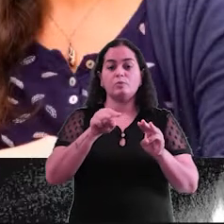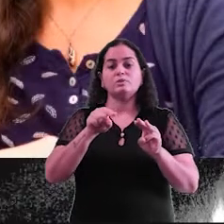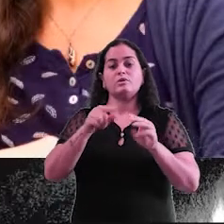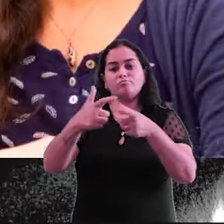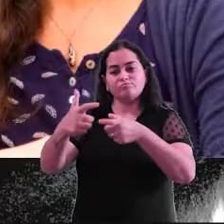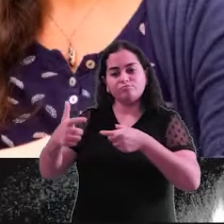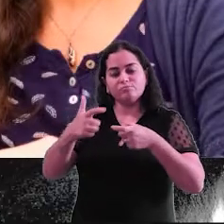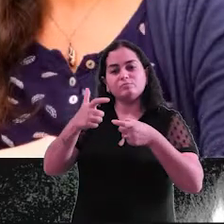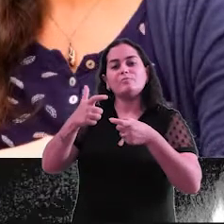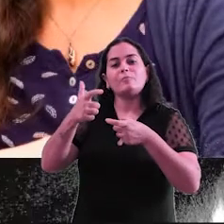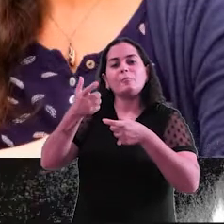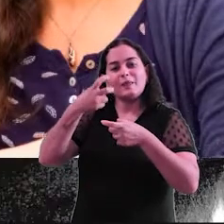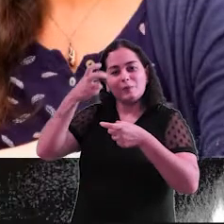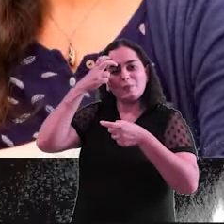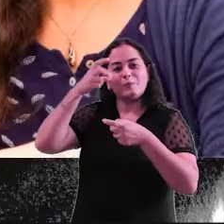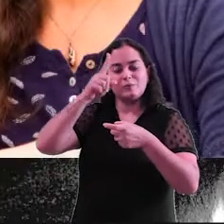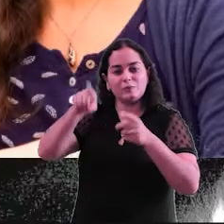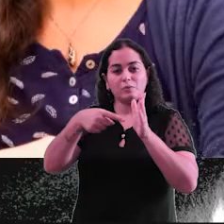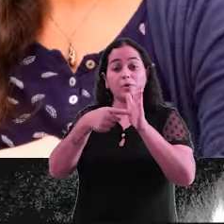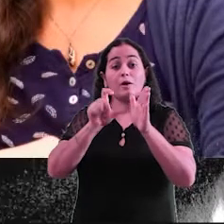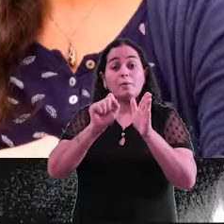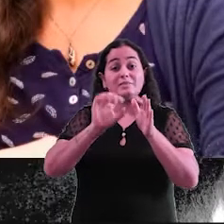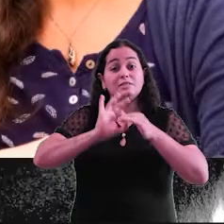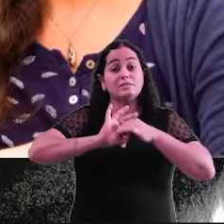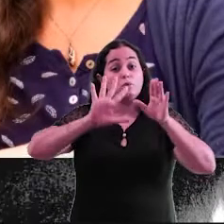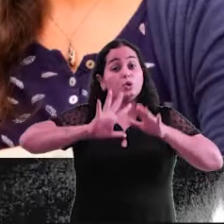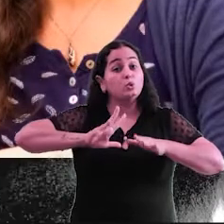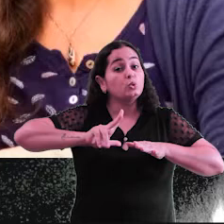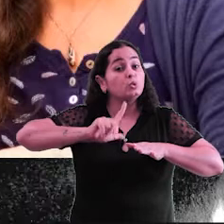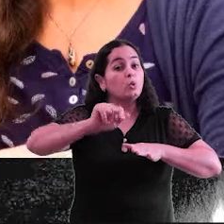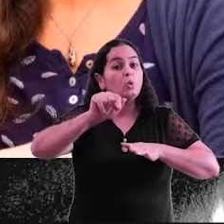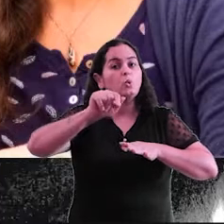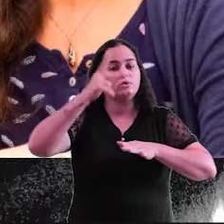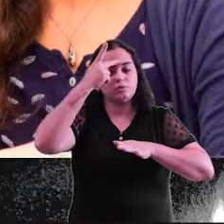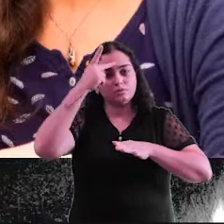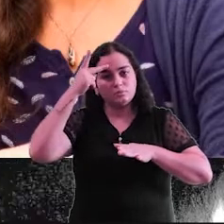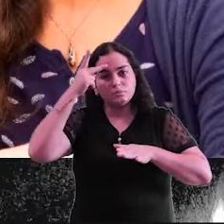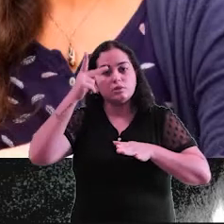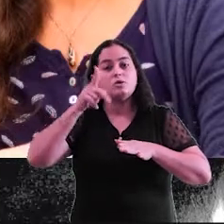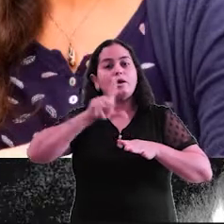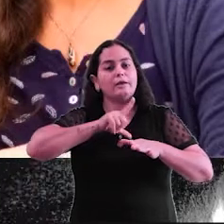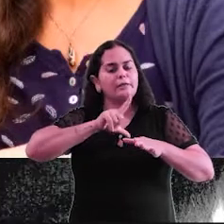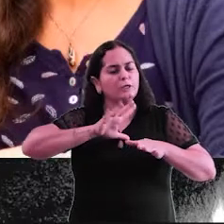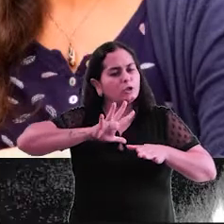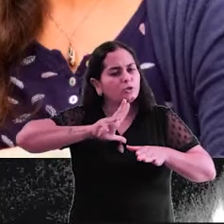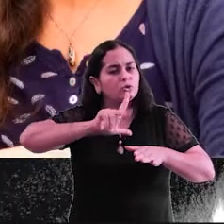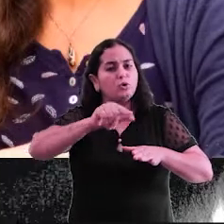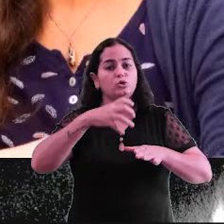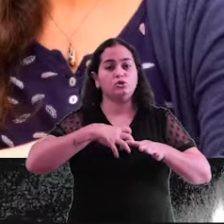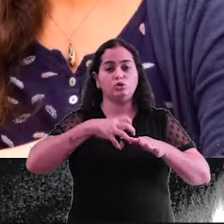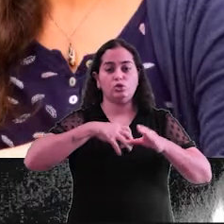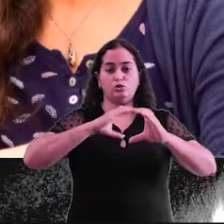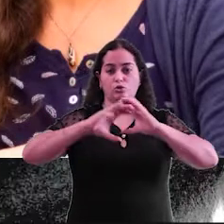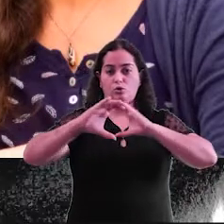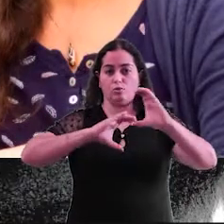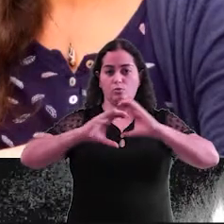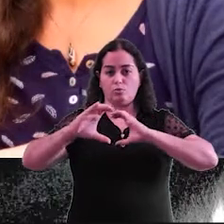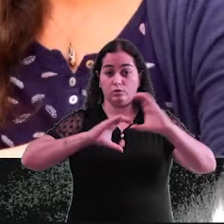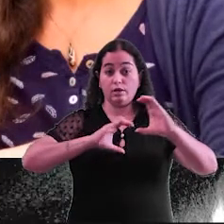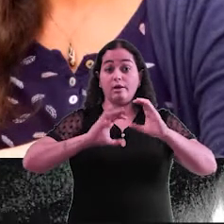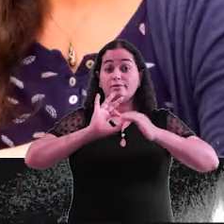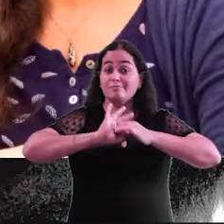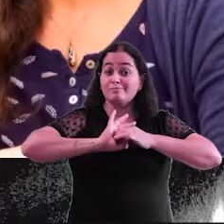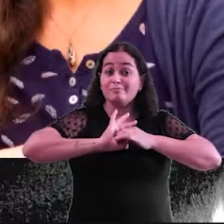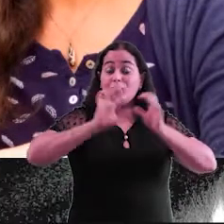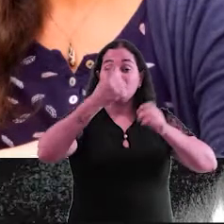as formas de comunicação e com uso claro, de modo a permitir a autonomia dos usuários, o que nos remete lá ao conceito que a Camila